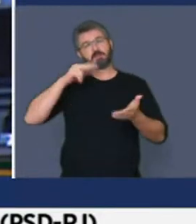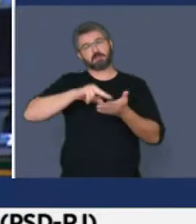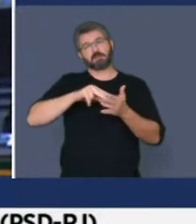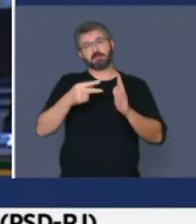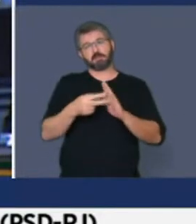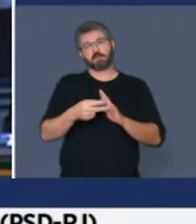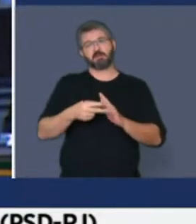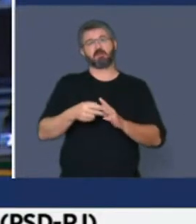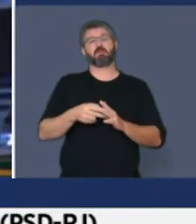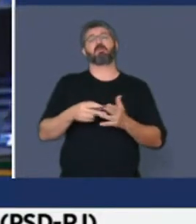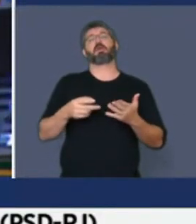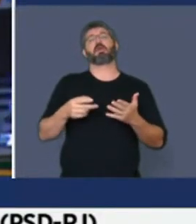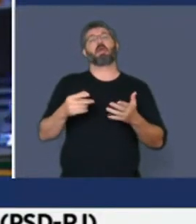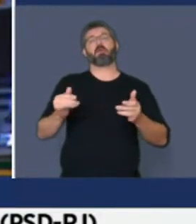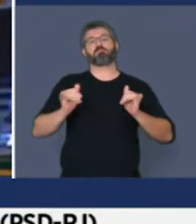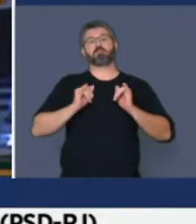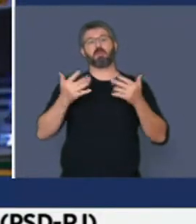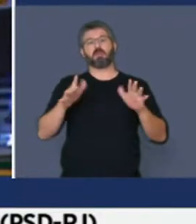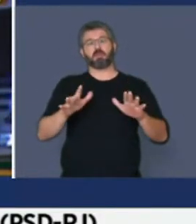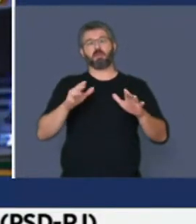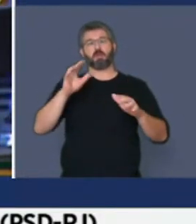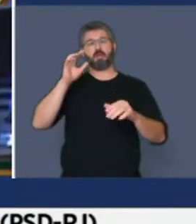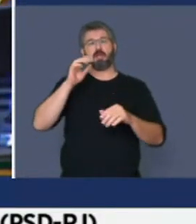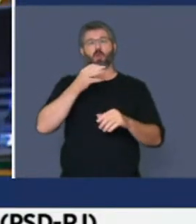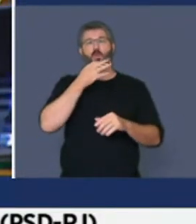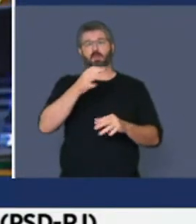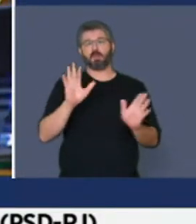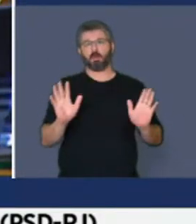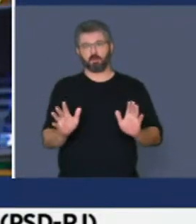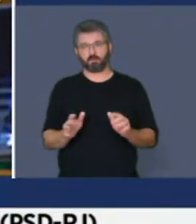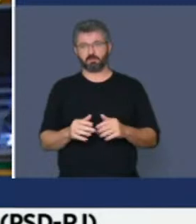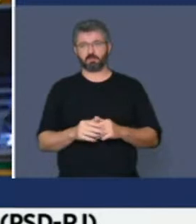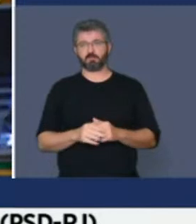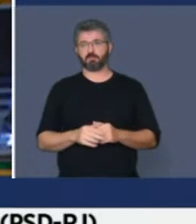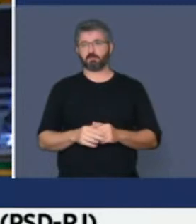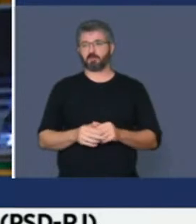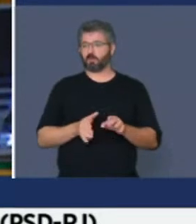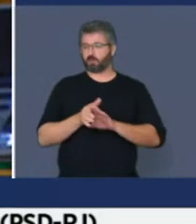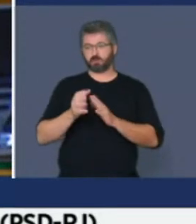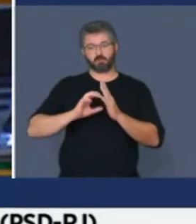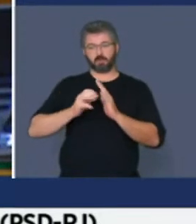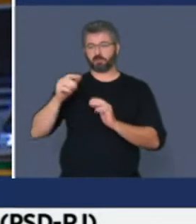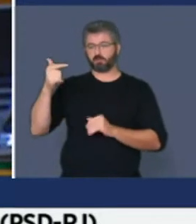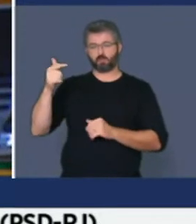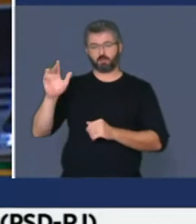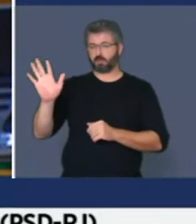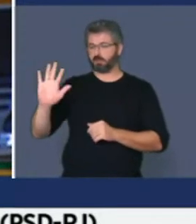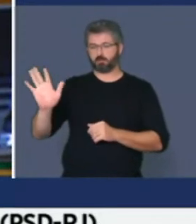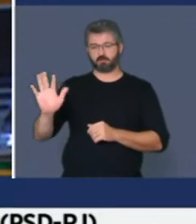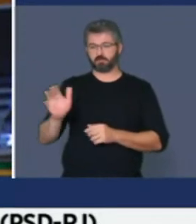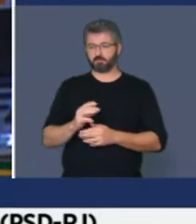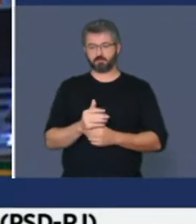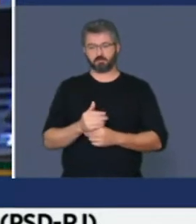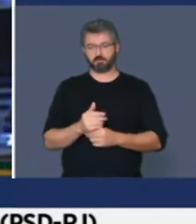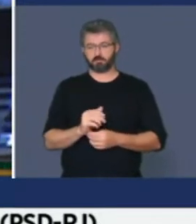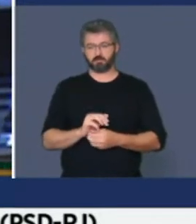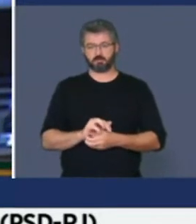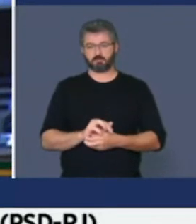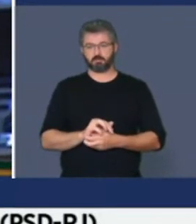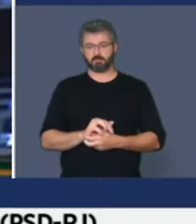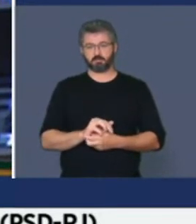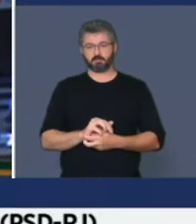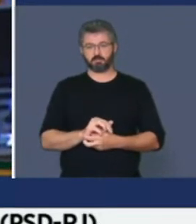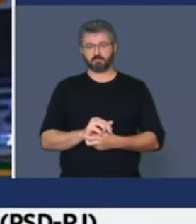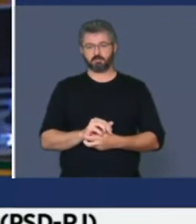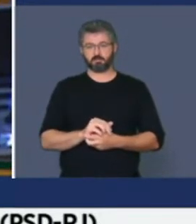efeito de quórum. Pelo PT, presidente. Não, não tem orientação de bancada. Não existe orientação de bancada. Não, isso